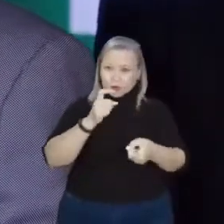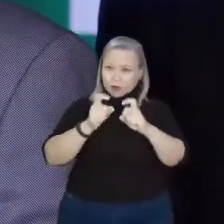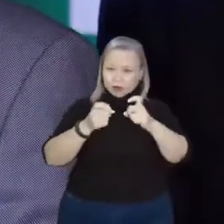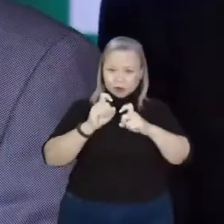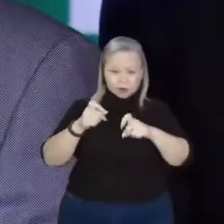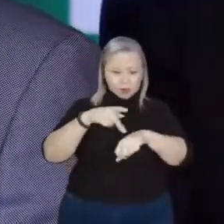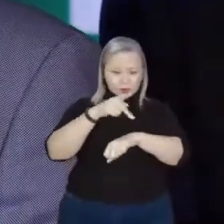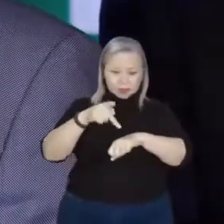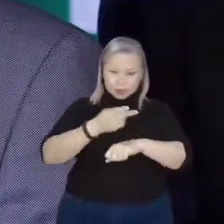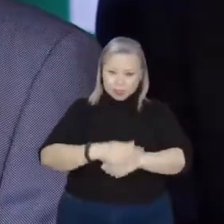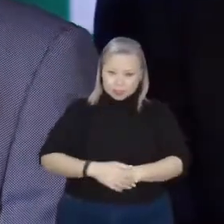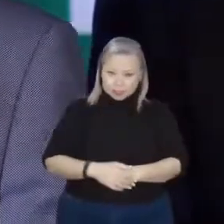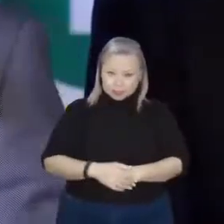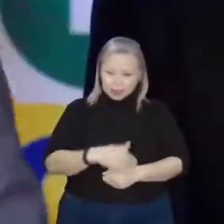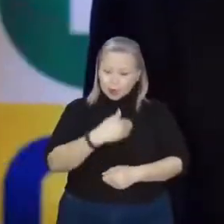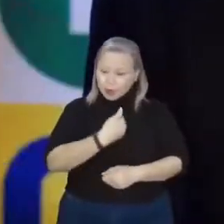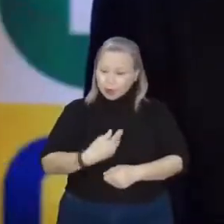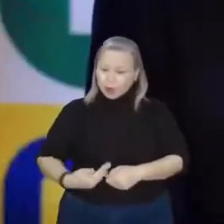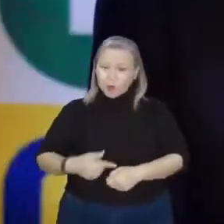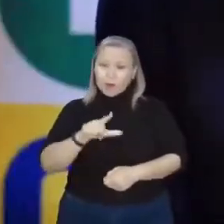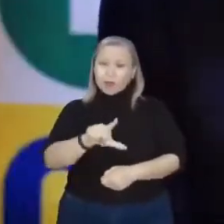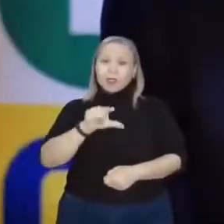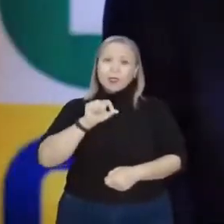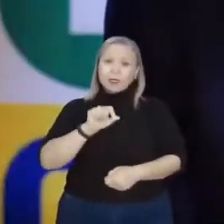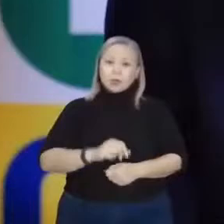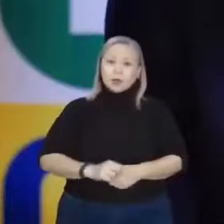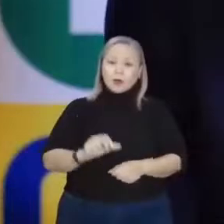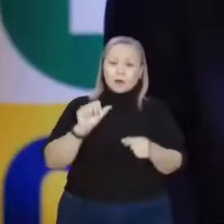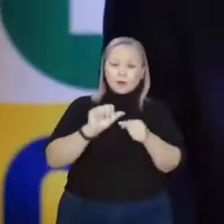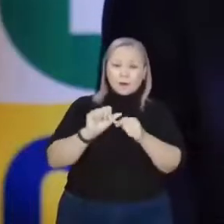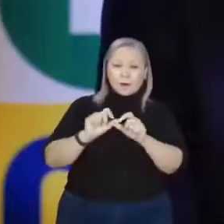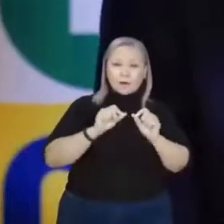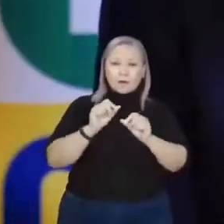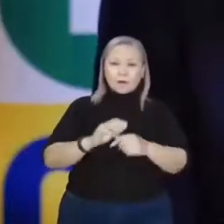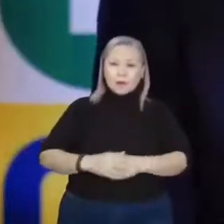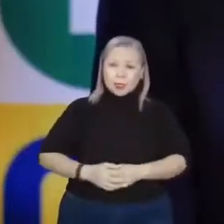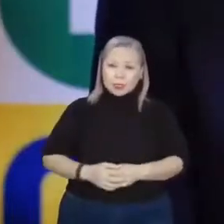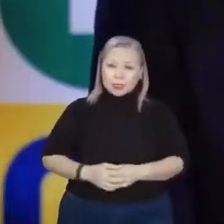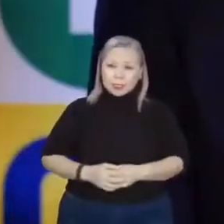um governo que preferiu, sabe, fazer fanfarrice,